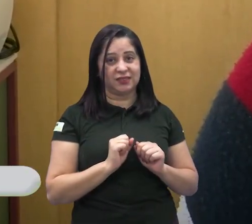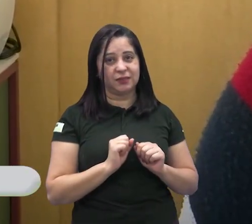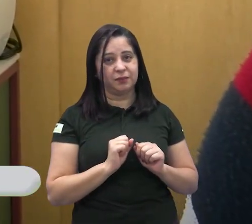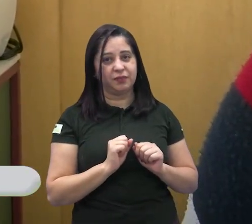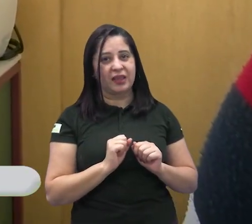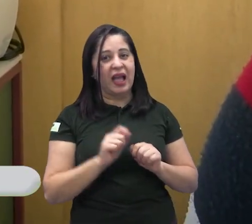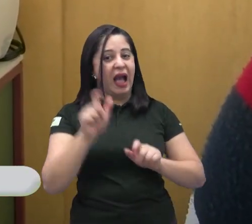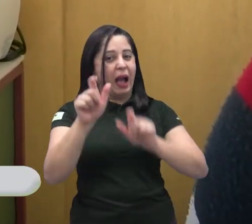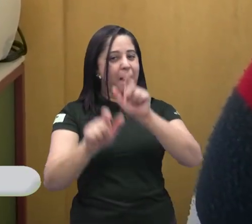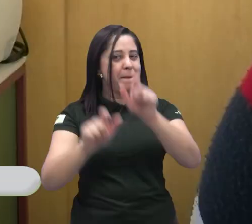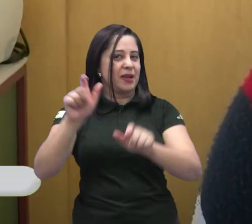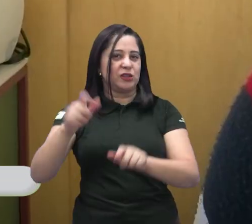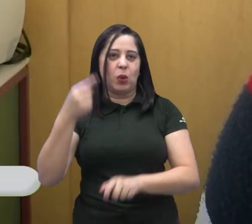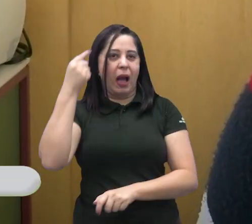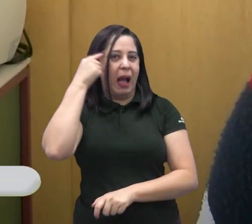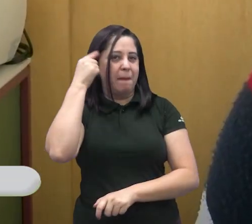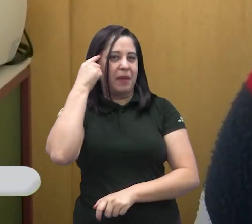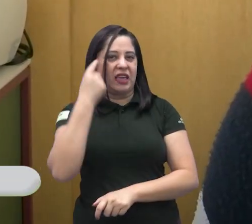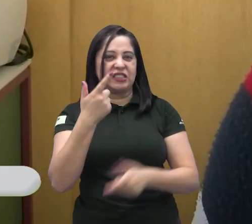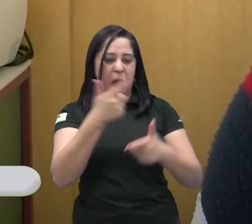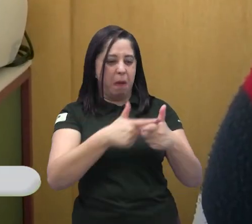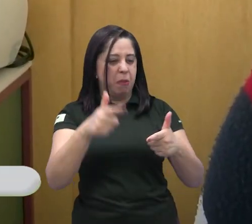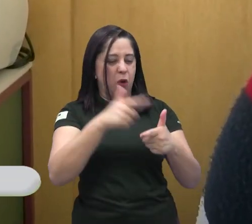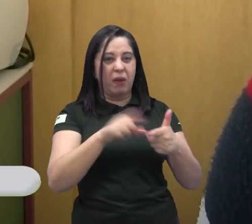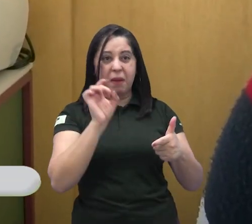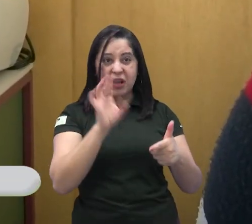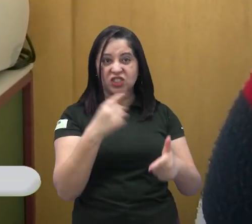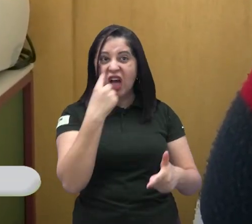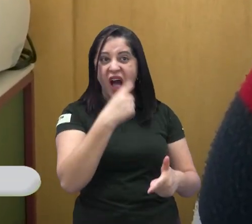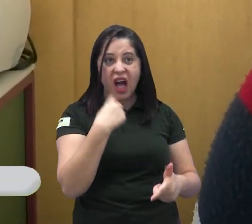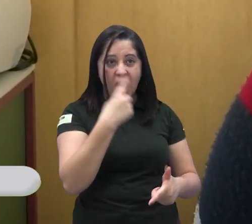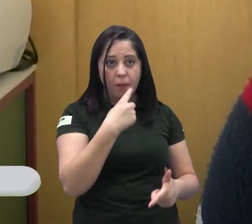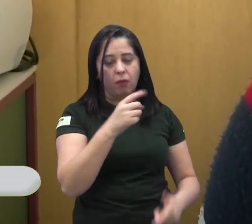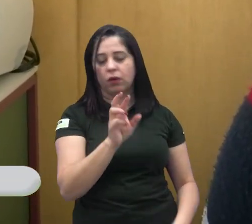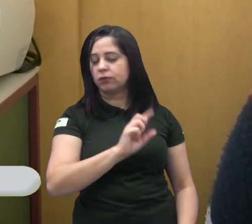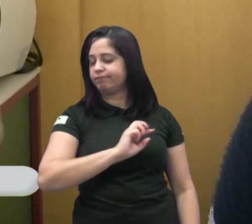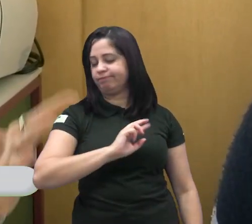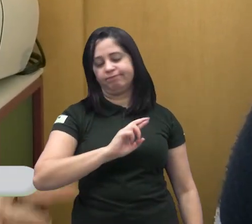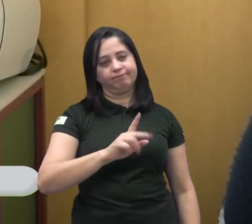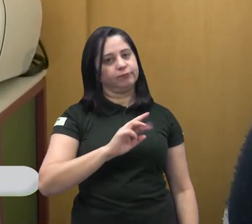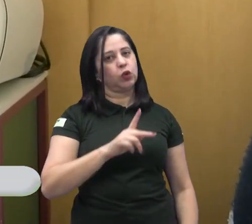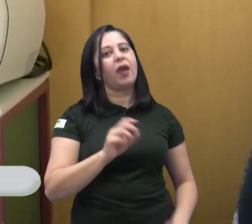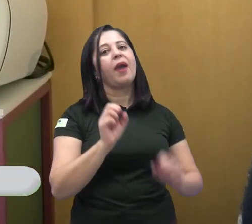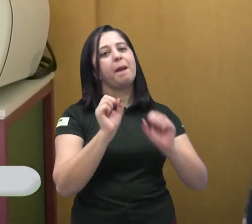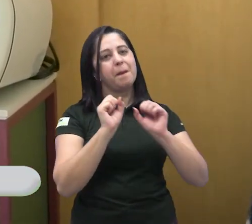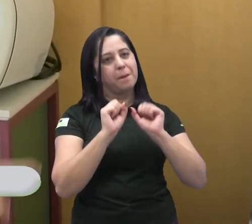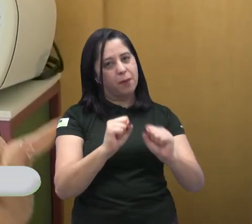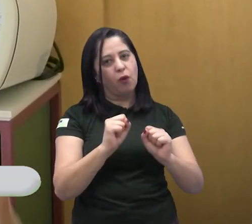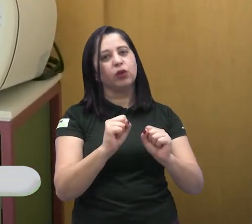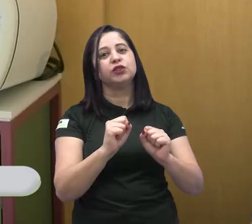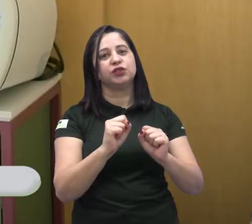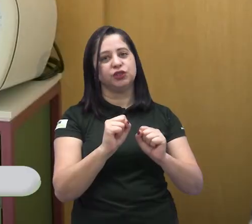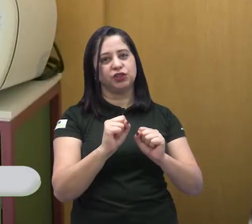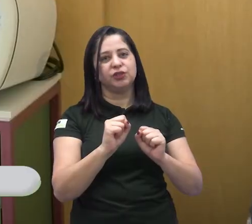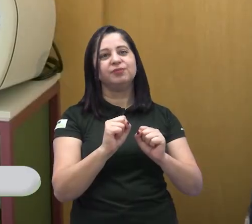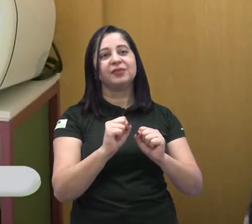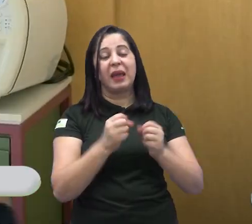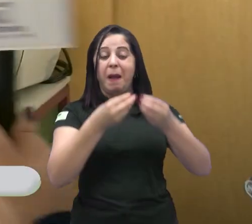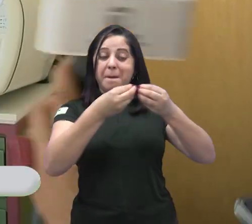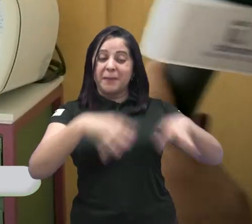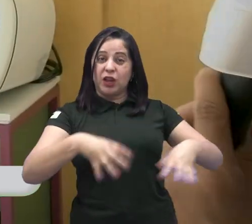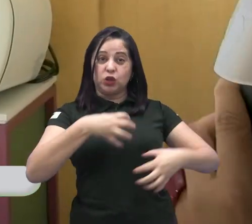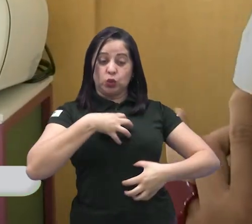região bucal os problemas, não, a gente infelizmente, pode causar problemas muito maiores para o restante do